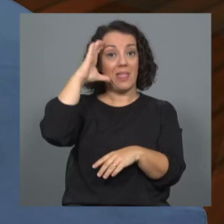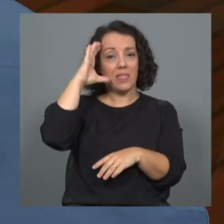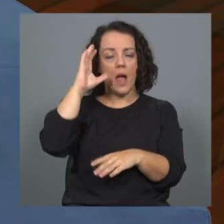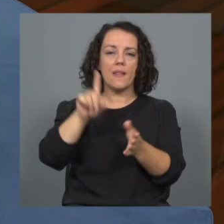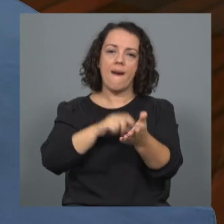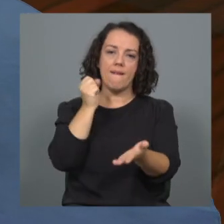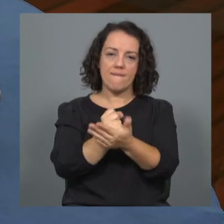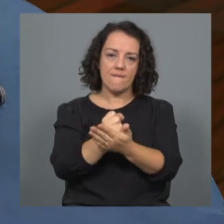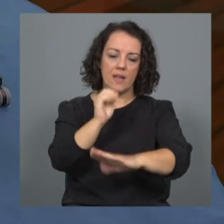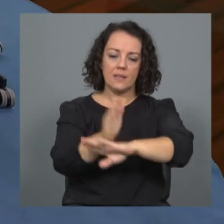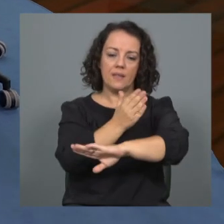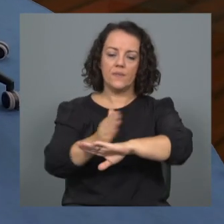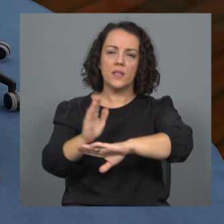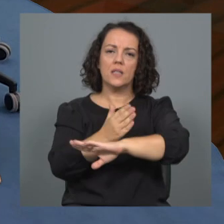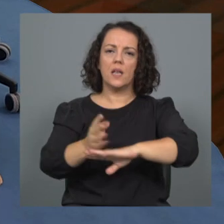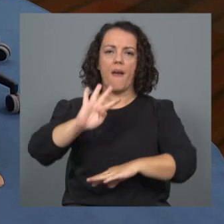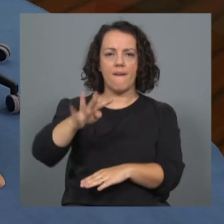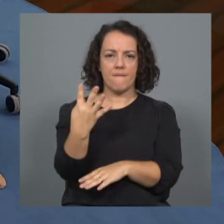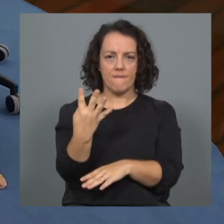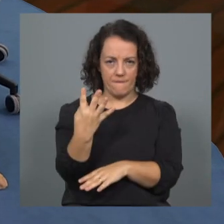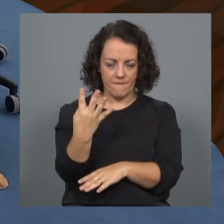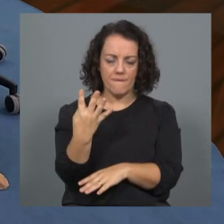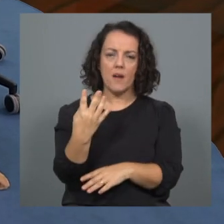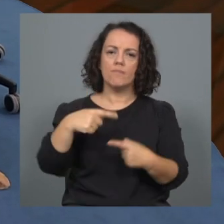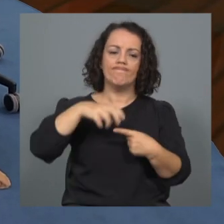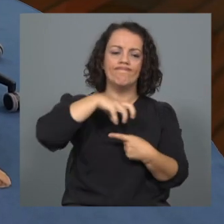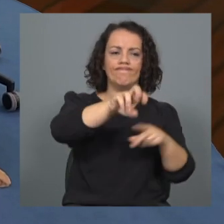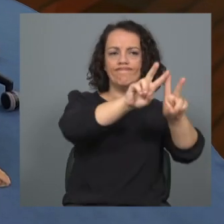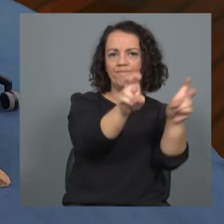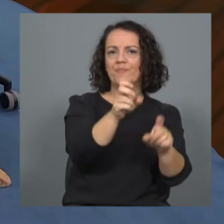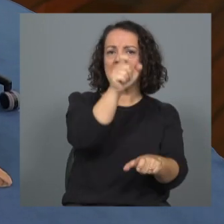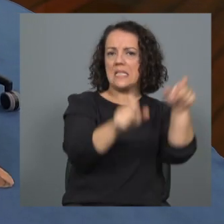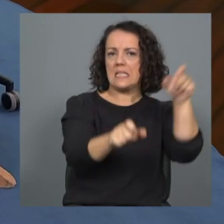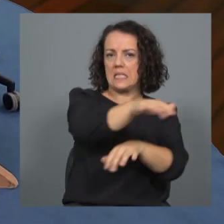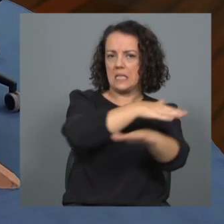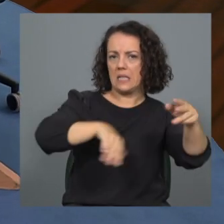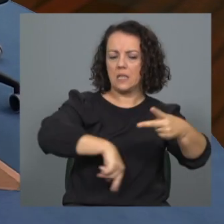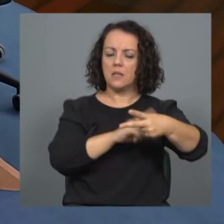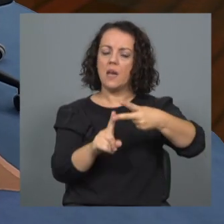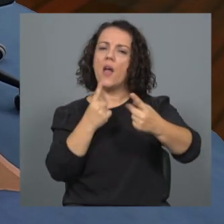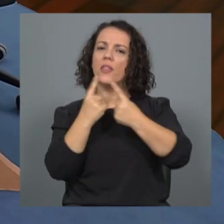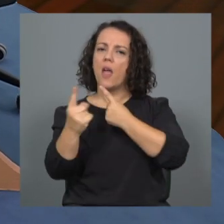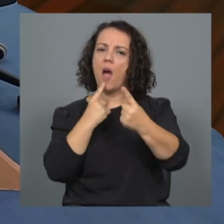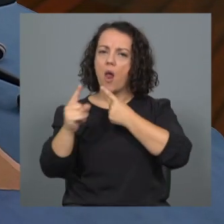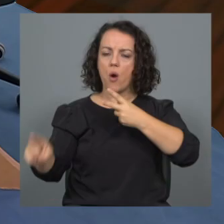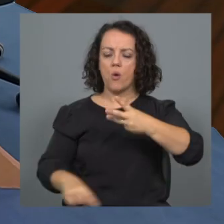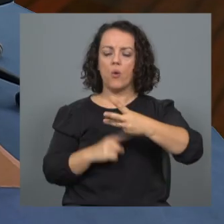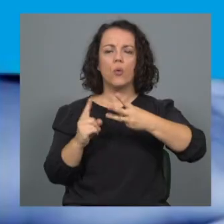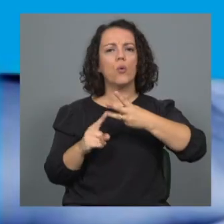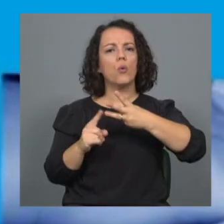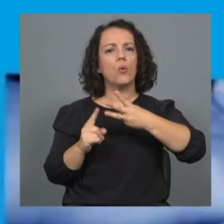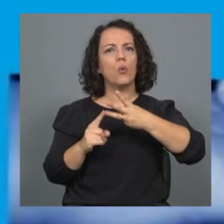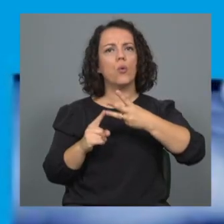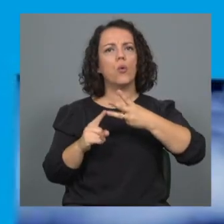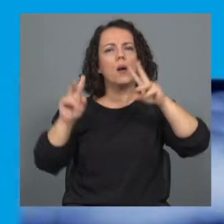em 4 grandes blocos, ou seja, o bloco da cidadania, o bloco do diálogo, o bloco da, ajuda-me